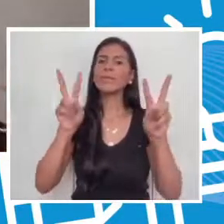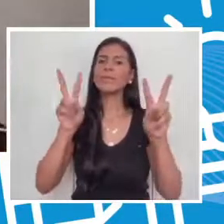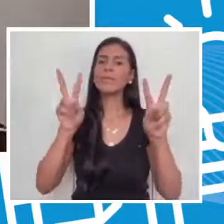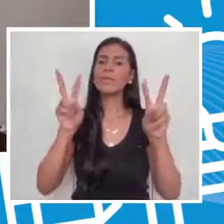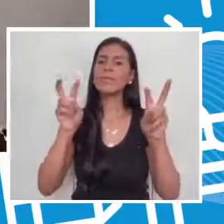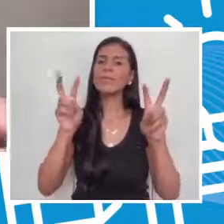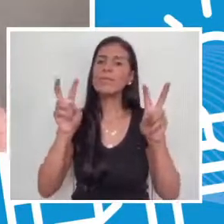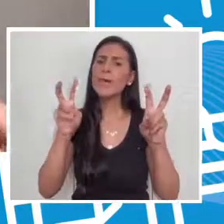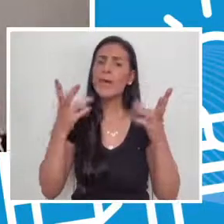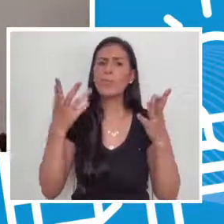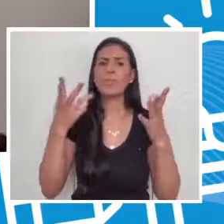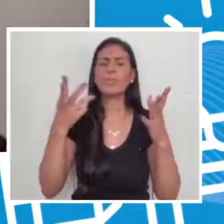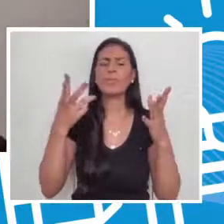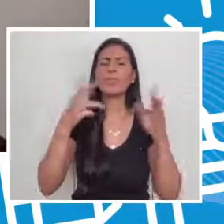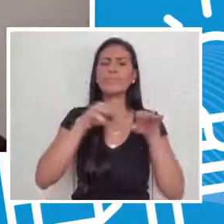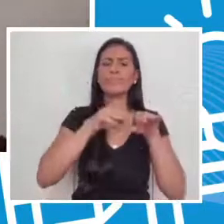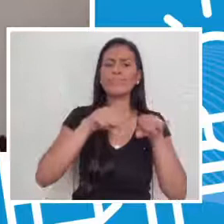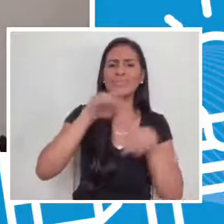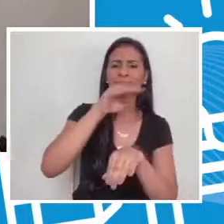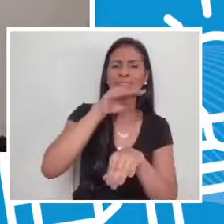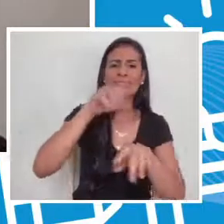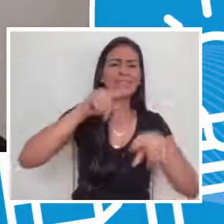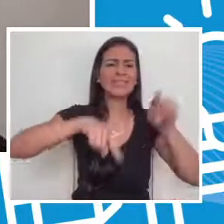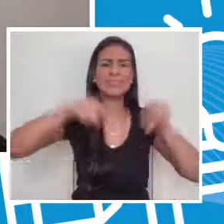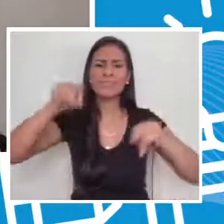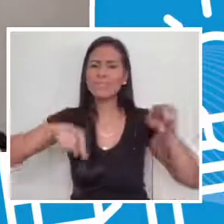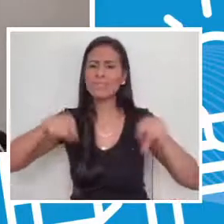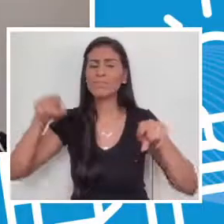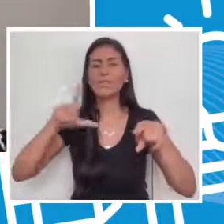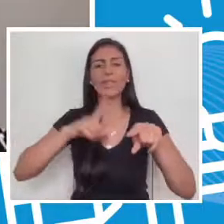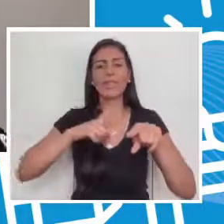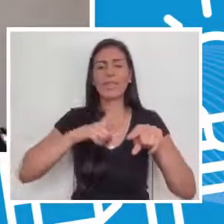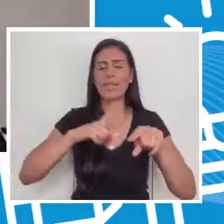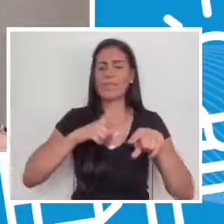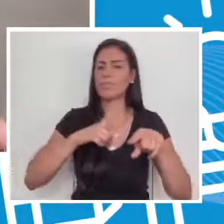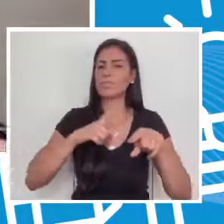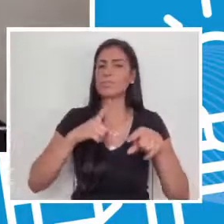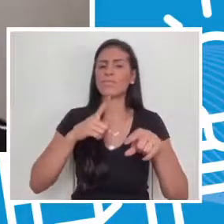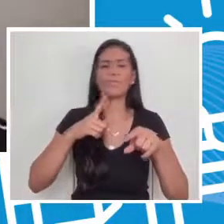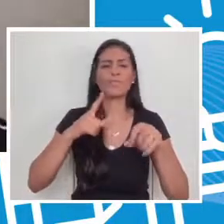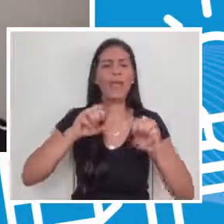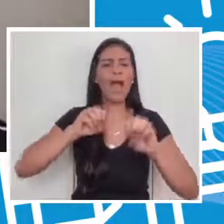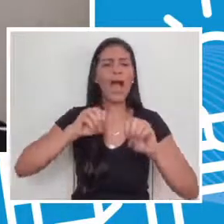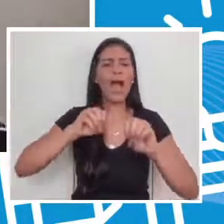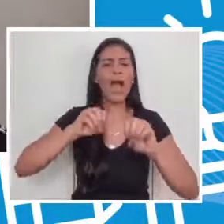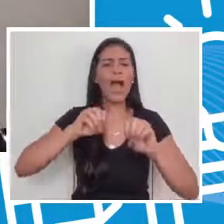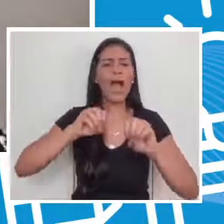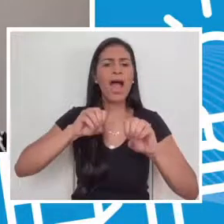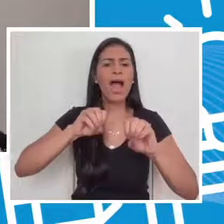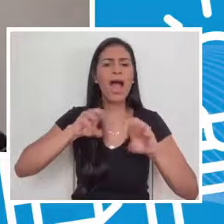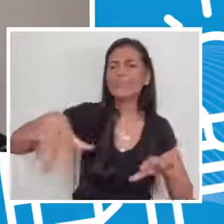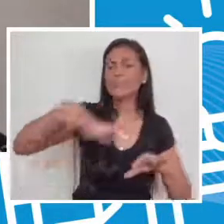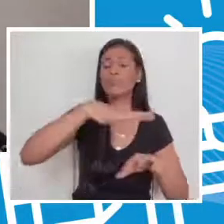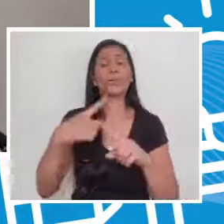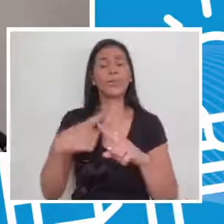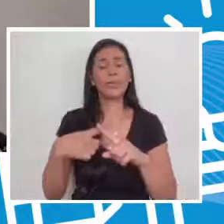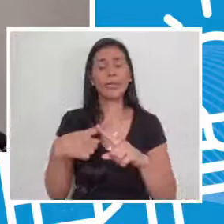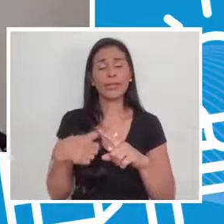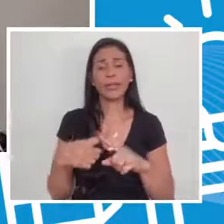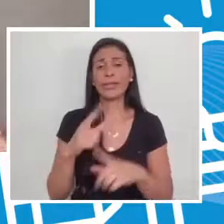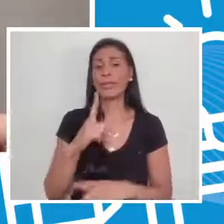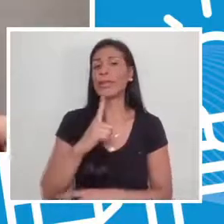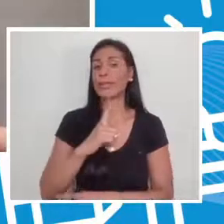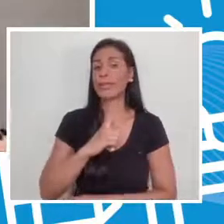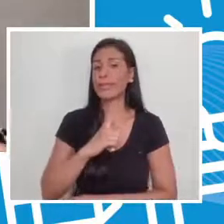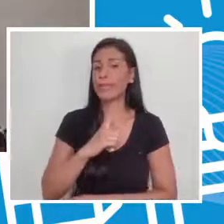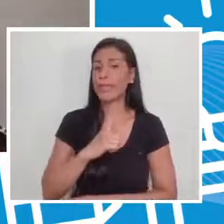está sendo vivida em todas as redes de ensino, porque a gente tem um conjunto de estudantes aí